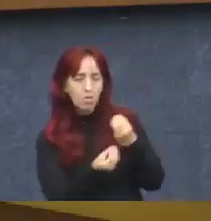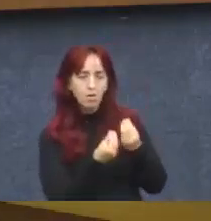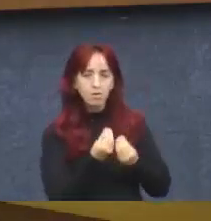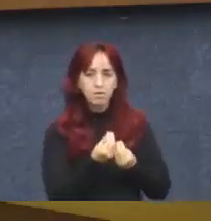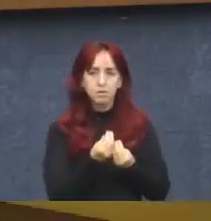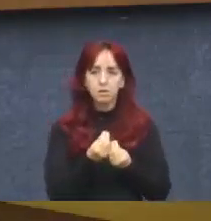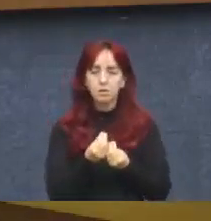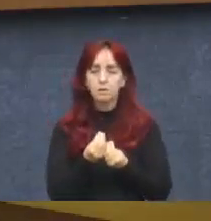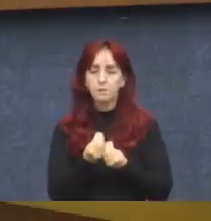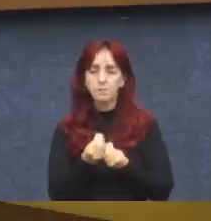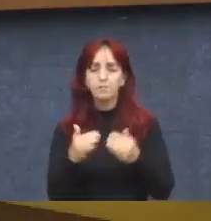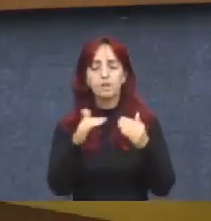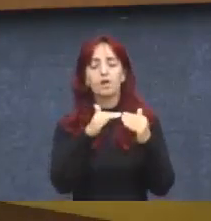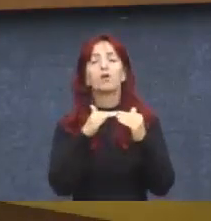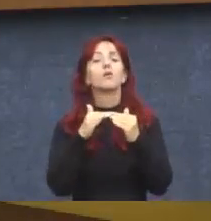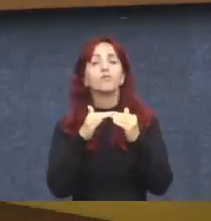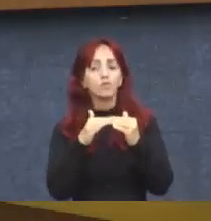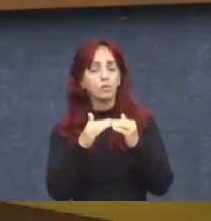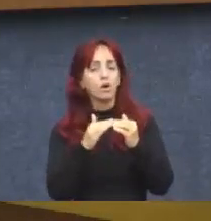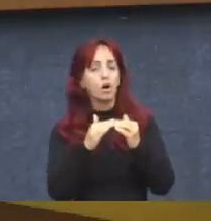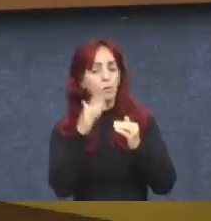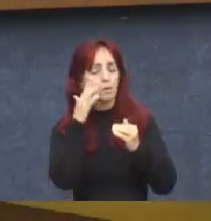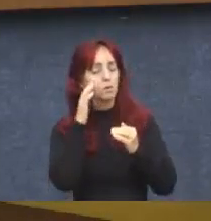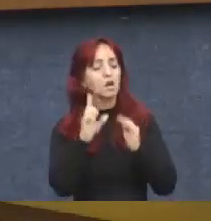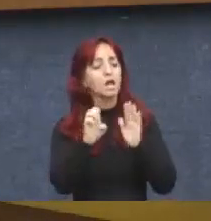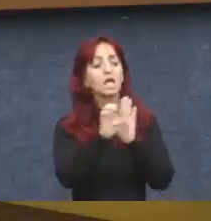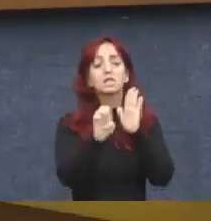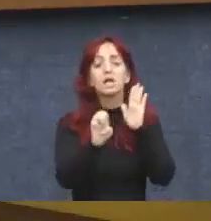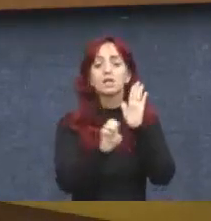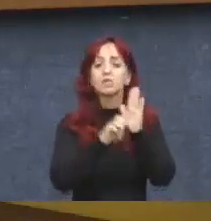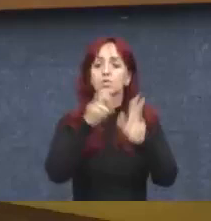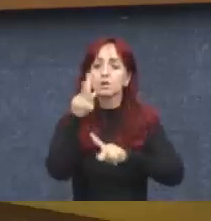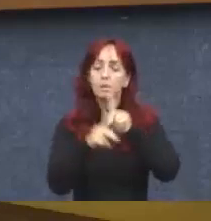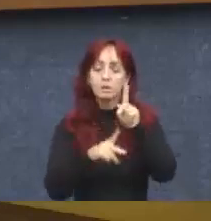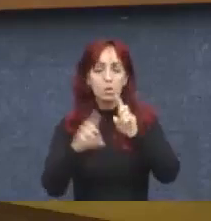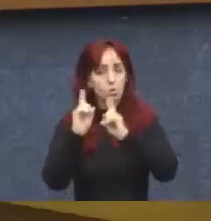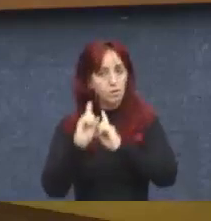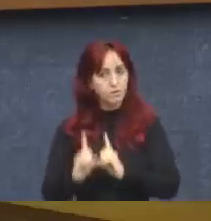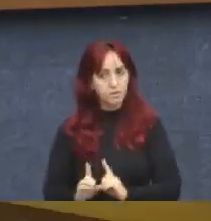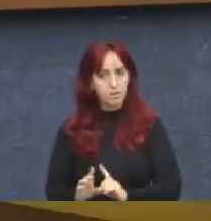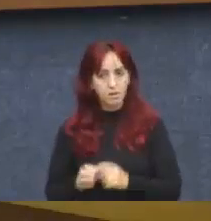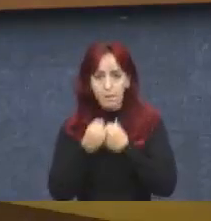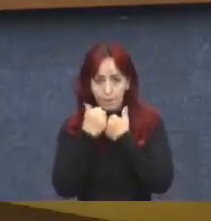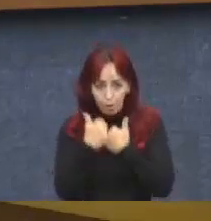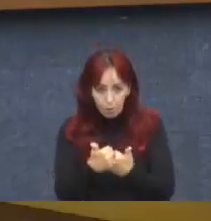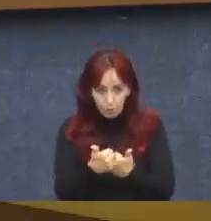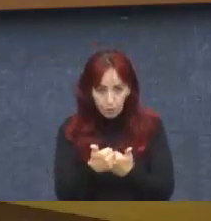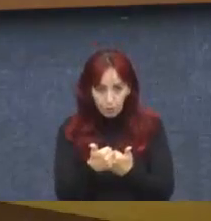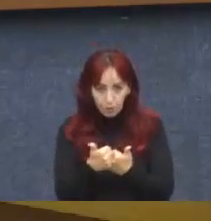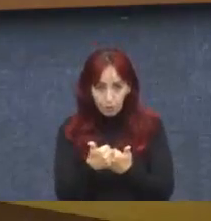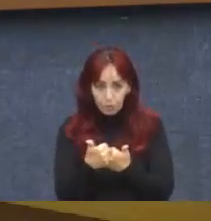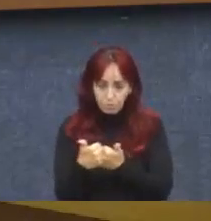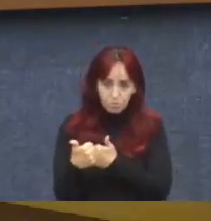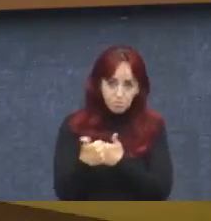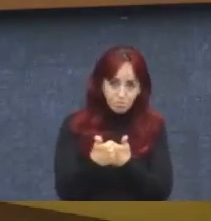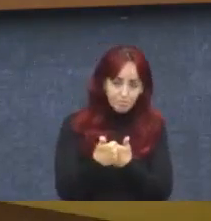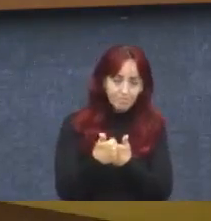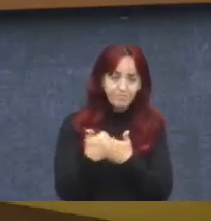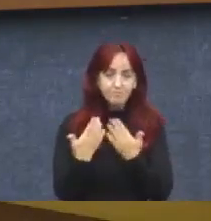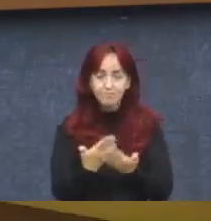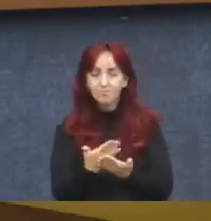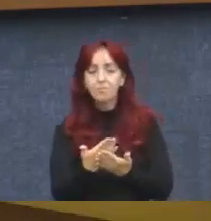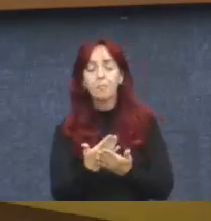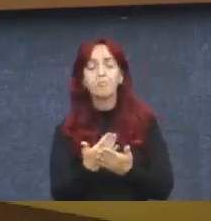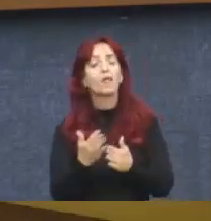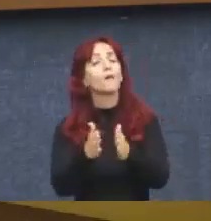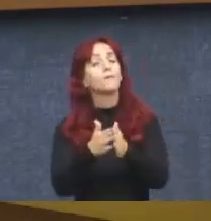pejorativos, conforme preceitua o Estatuto da Pessoa com Deficiência. Ficou bom, Pedro? Conto com o